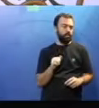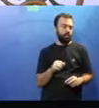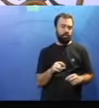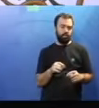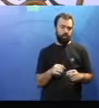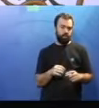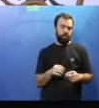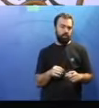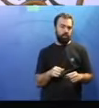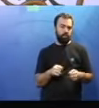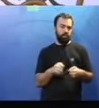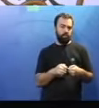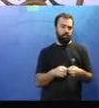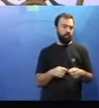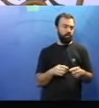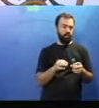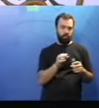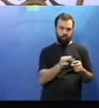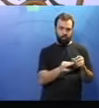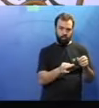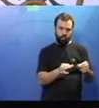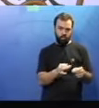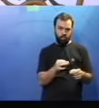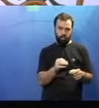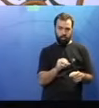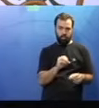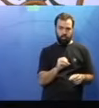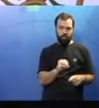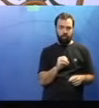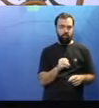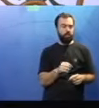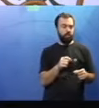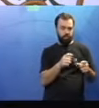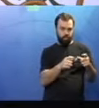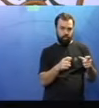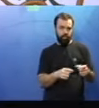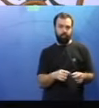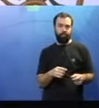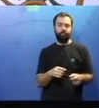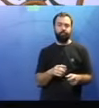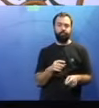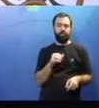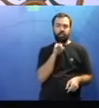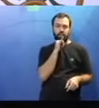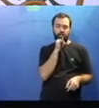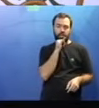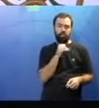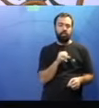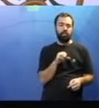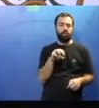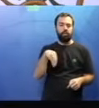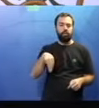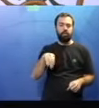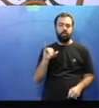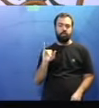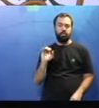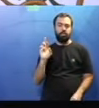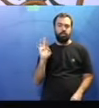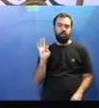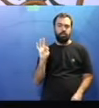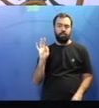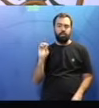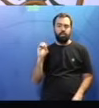aqui, as mitocôndrias. É uma organela que tem a função de captar o açúcar que nós comemos na alimentação, quebrar e